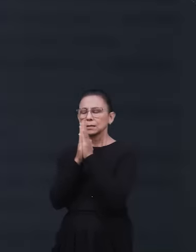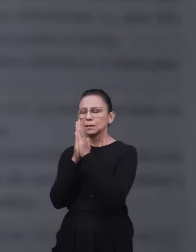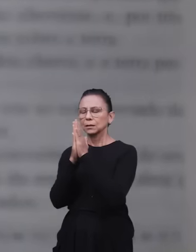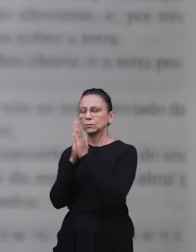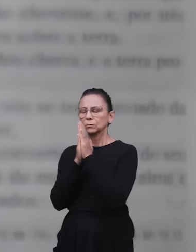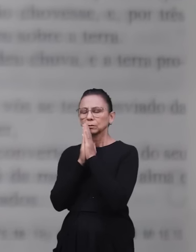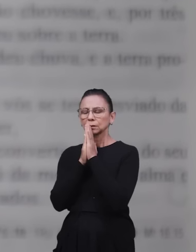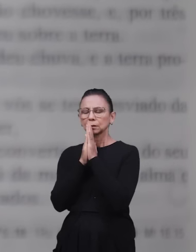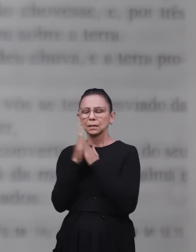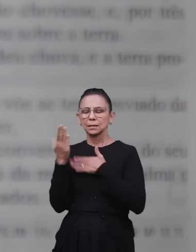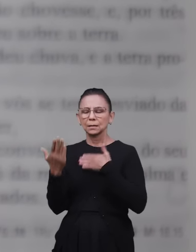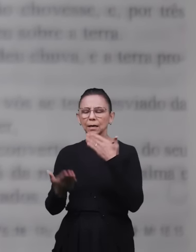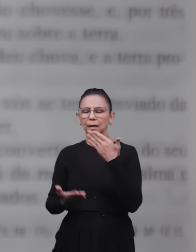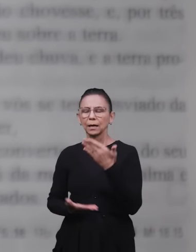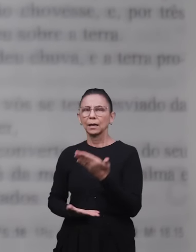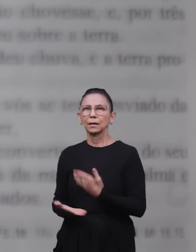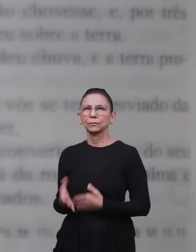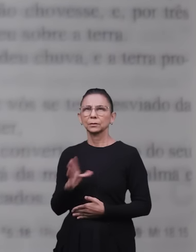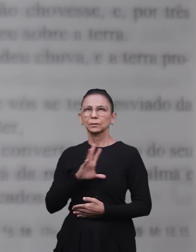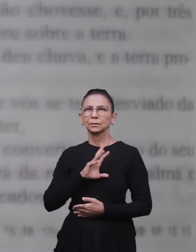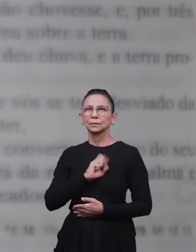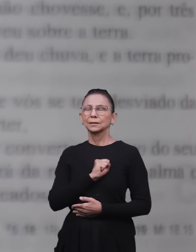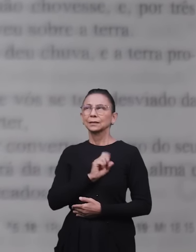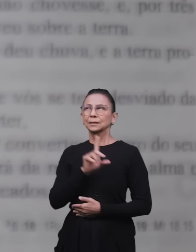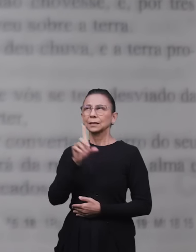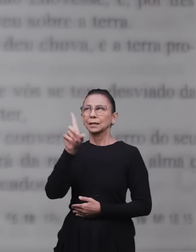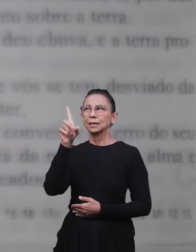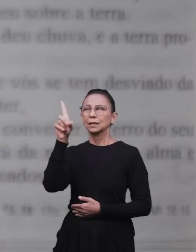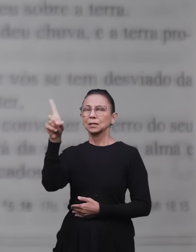A oração dos